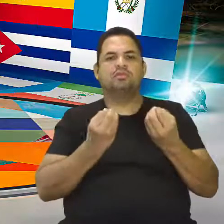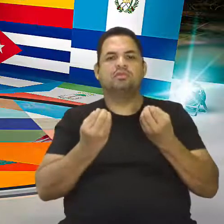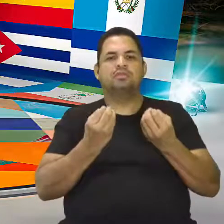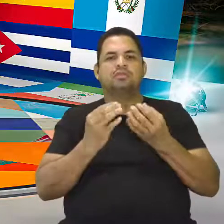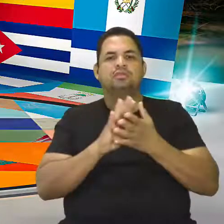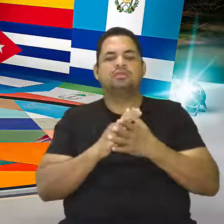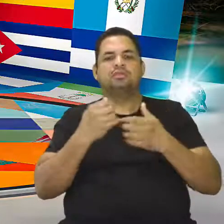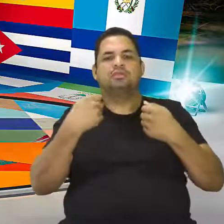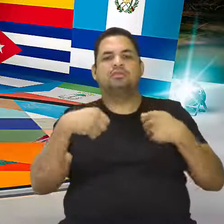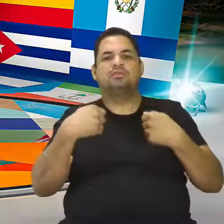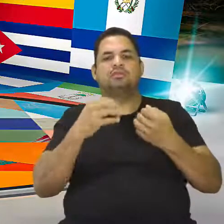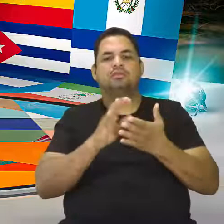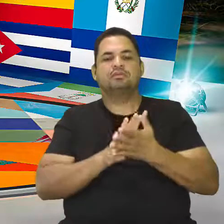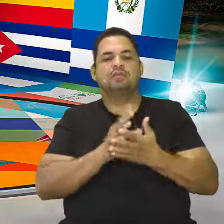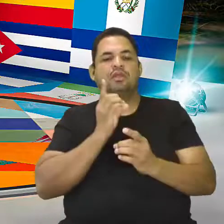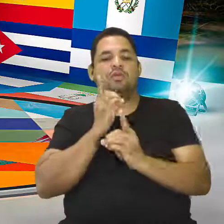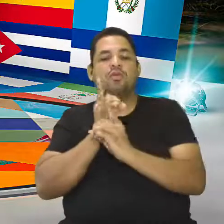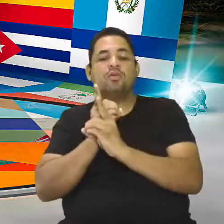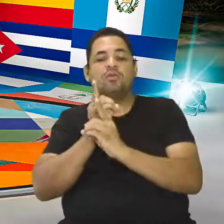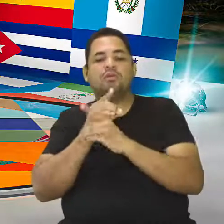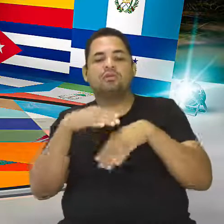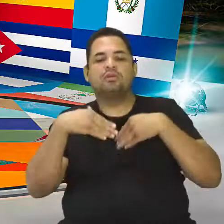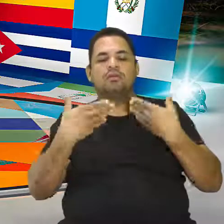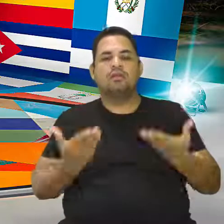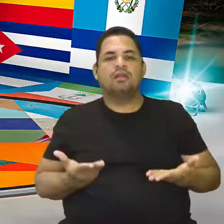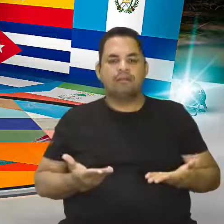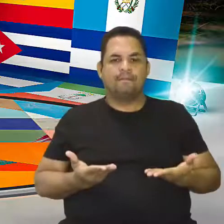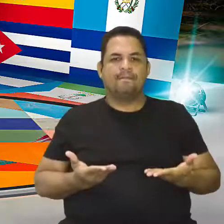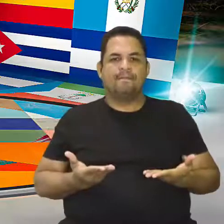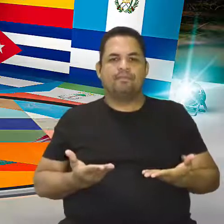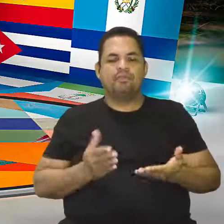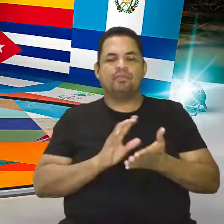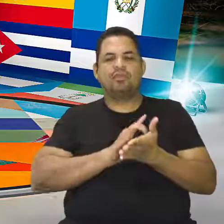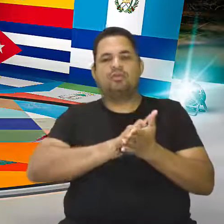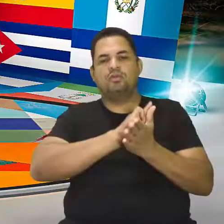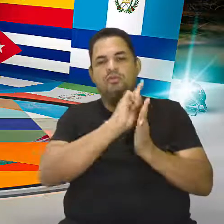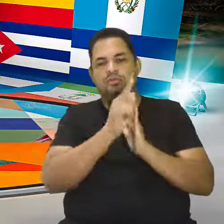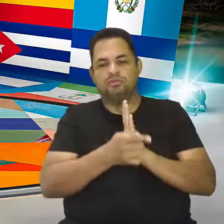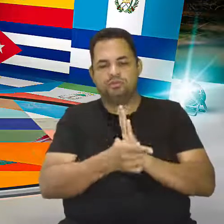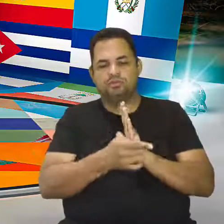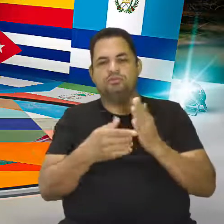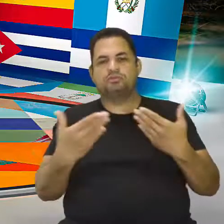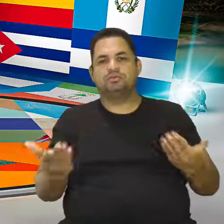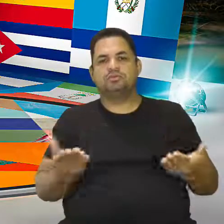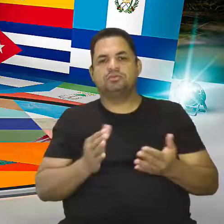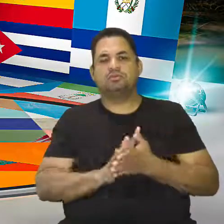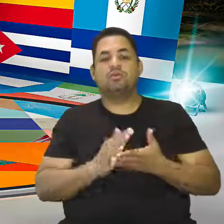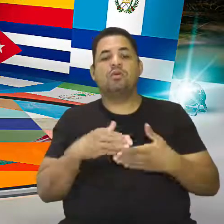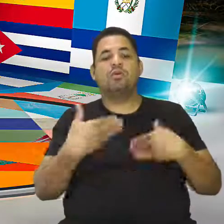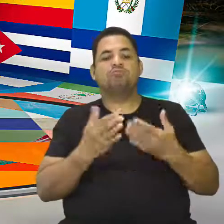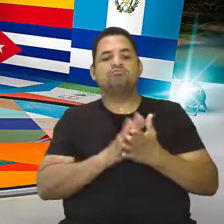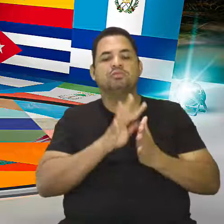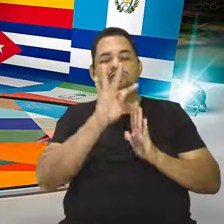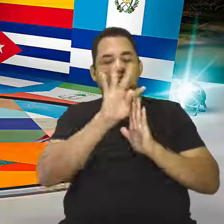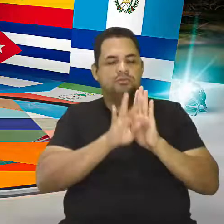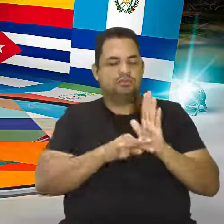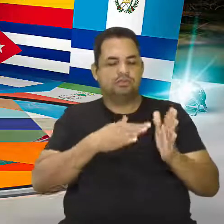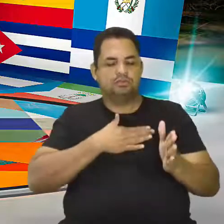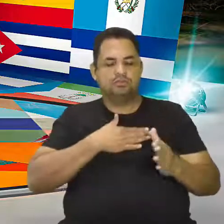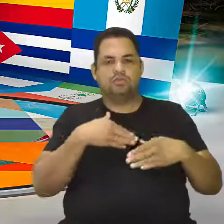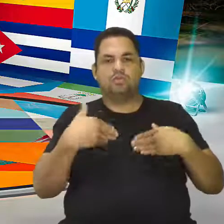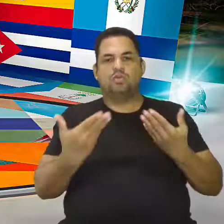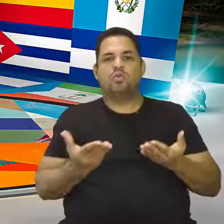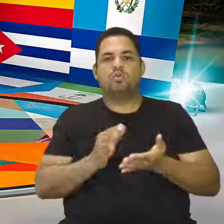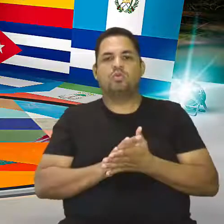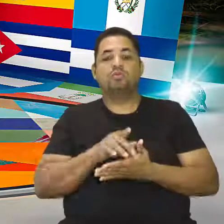eu preciso identificar, primeiramente, que gênero pertence o meu texto. No momento